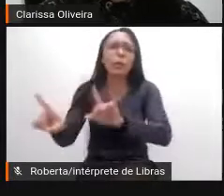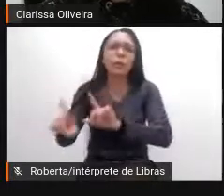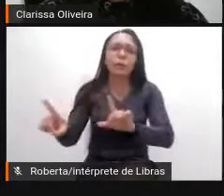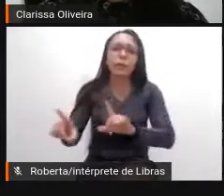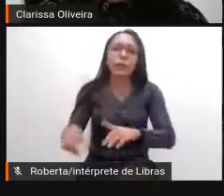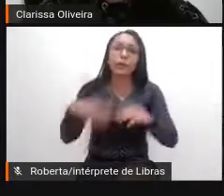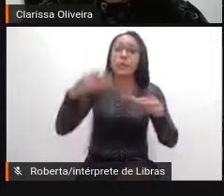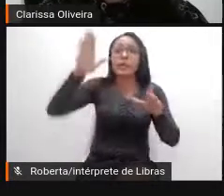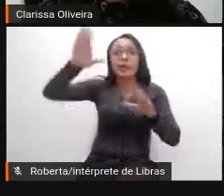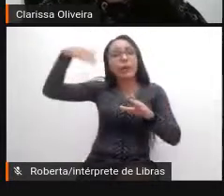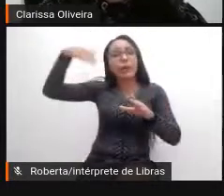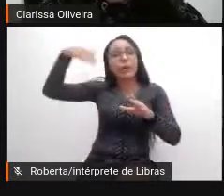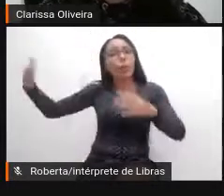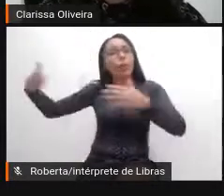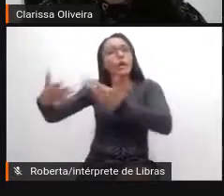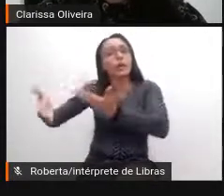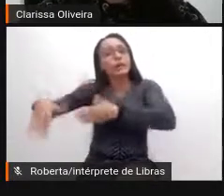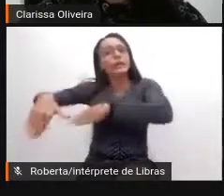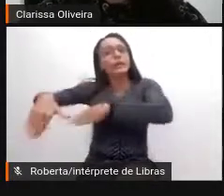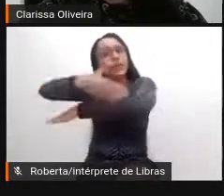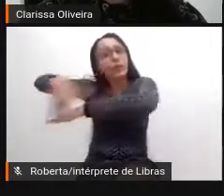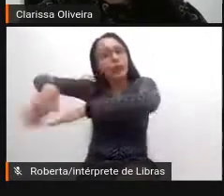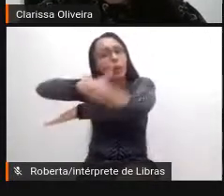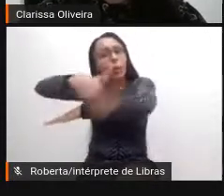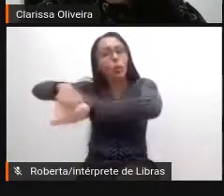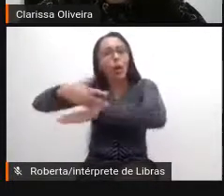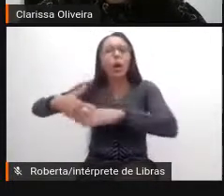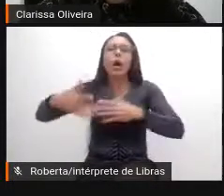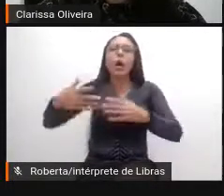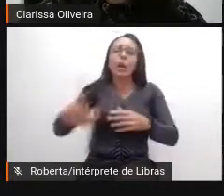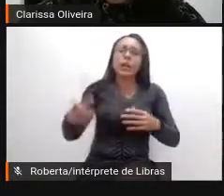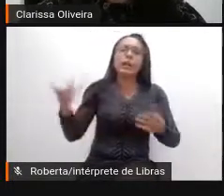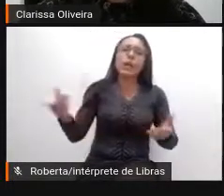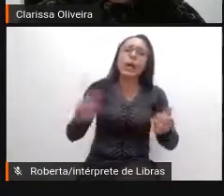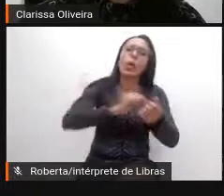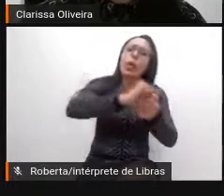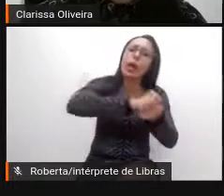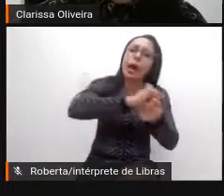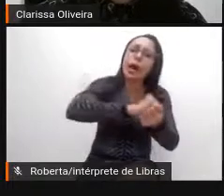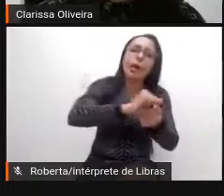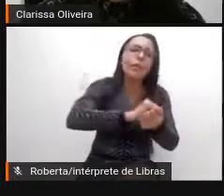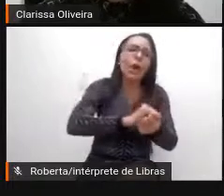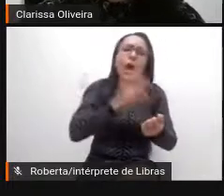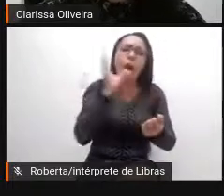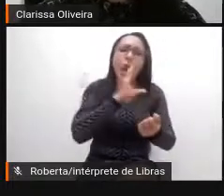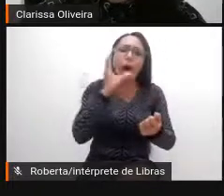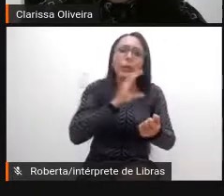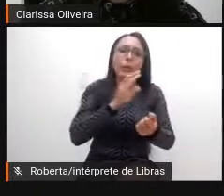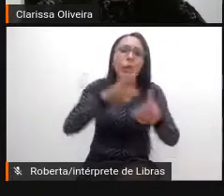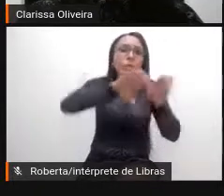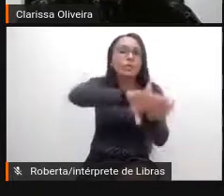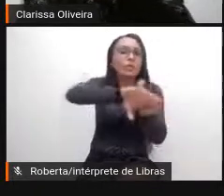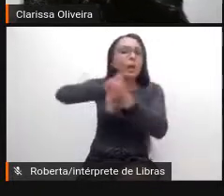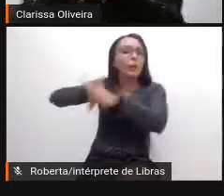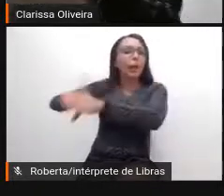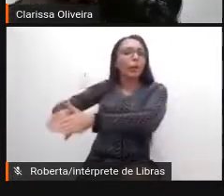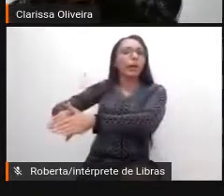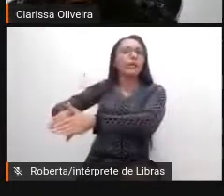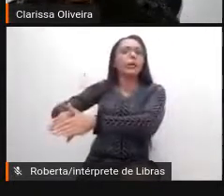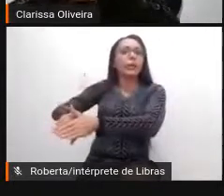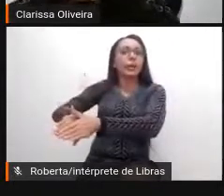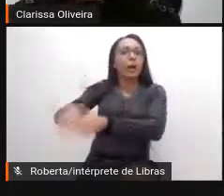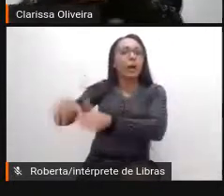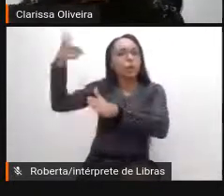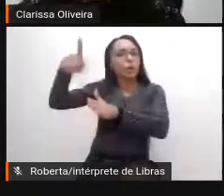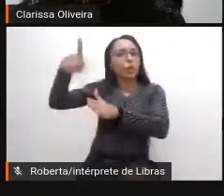fora, então chegou, já vai logo lavando as suas roupas com água e sabão de forma separada. A sua roupa das roupas que